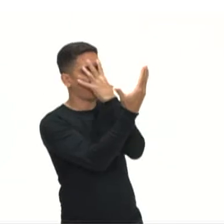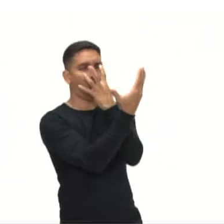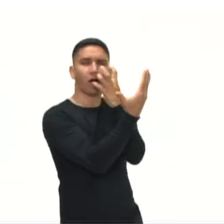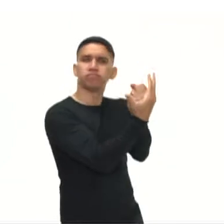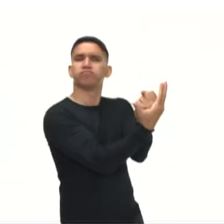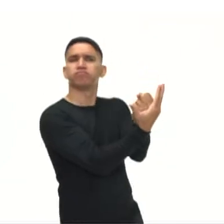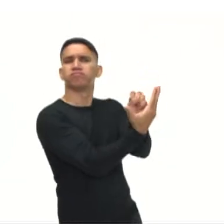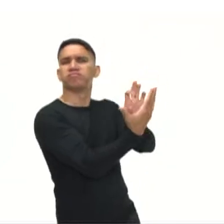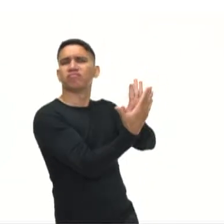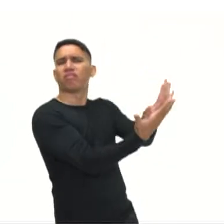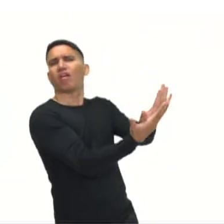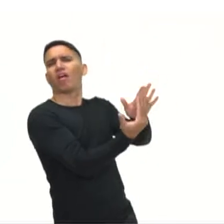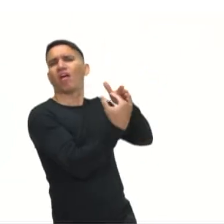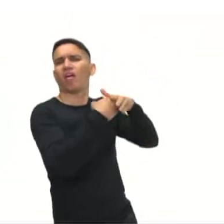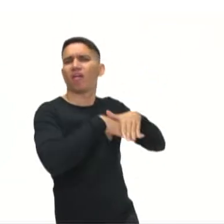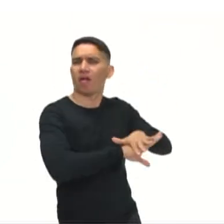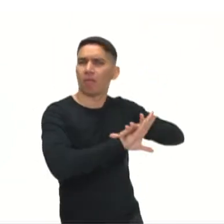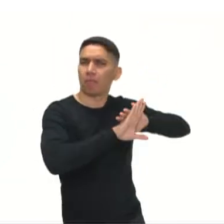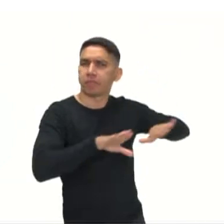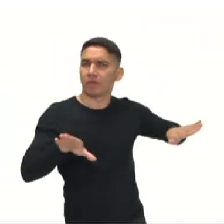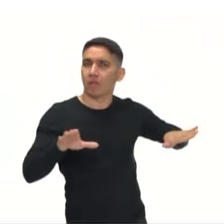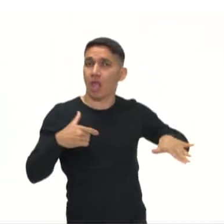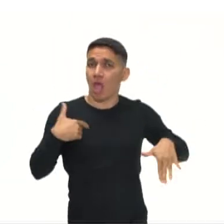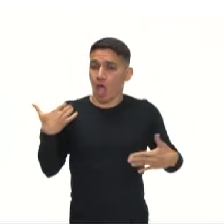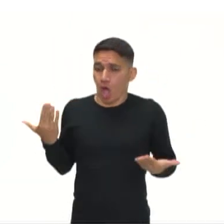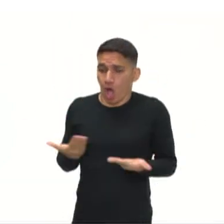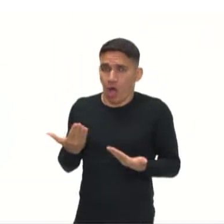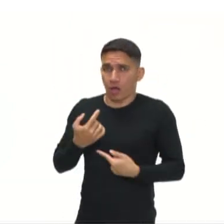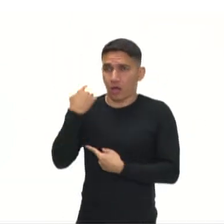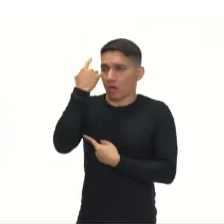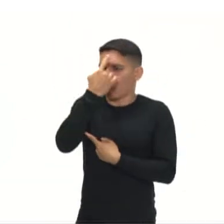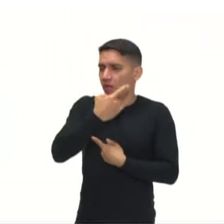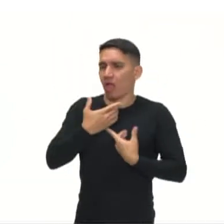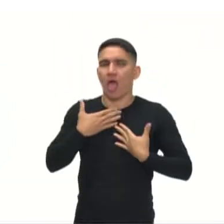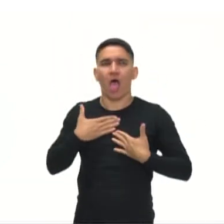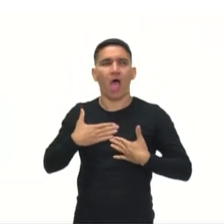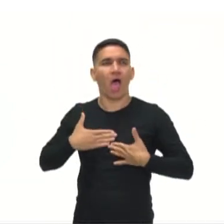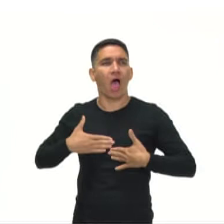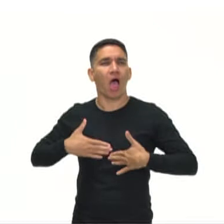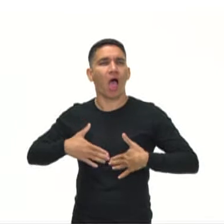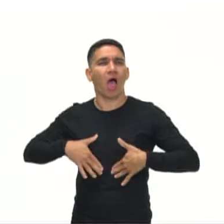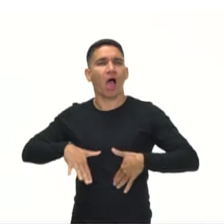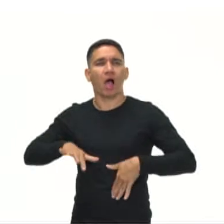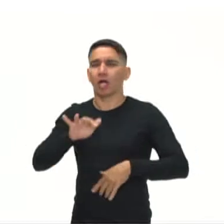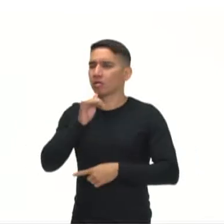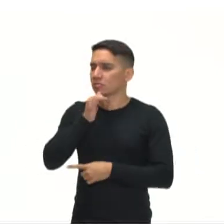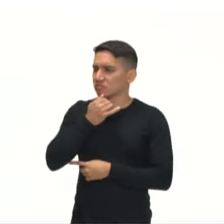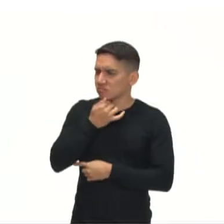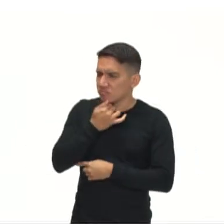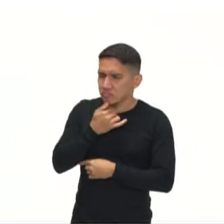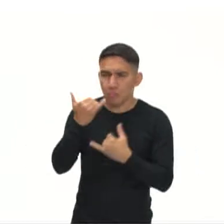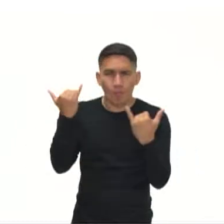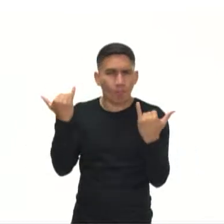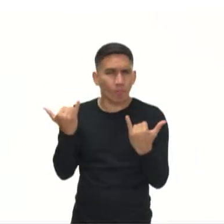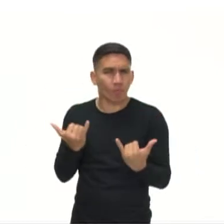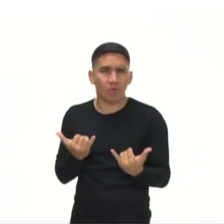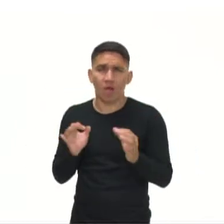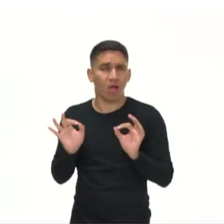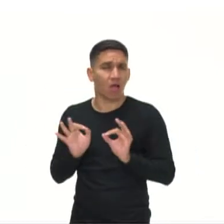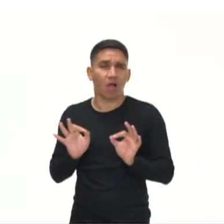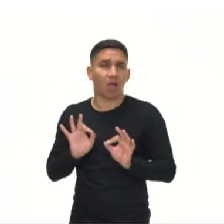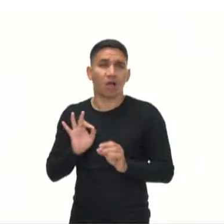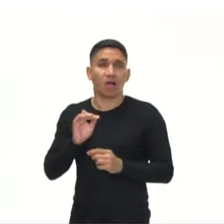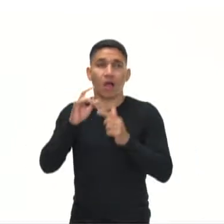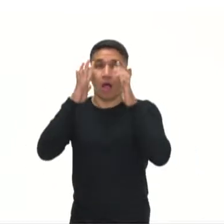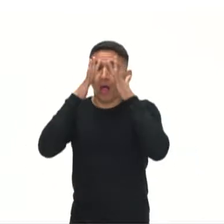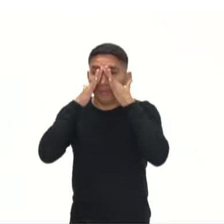Eu não tinha este rosto de hoje, assim calmo, assim triste, assim magro, nem estes